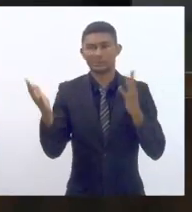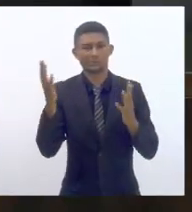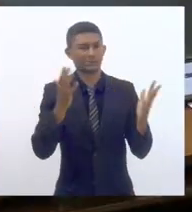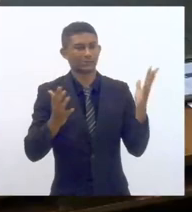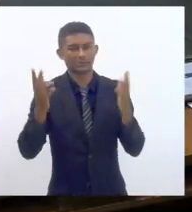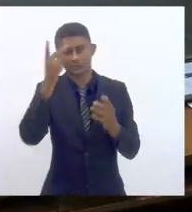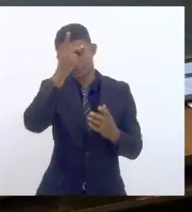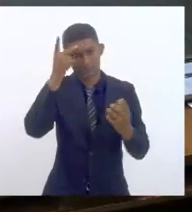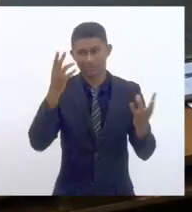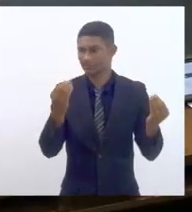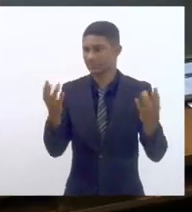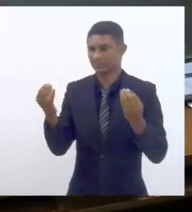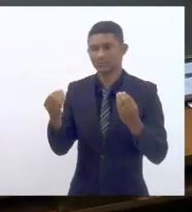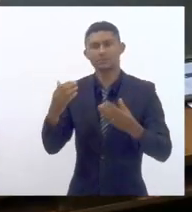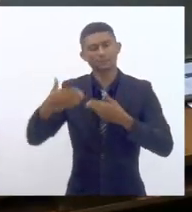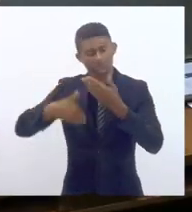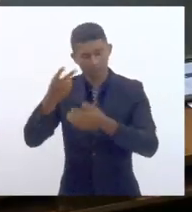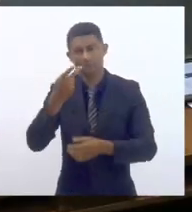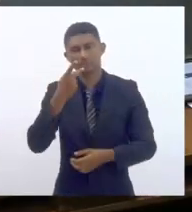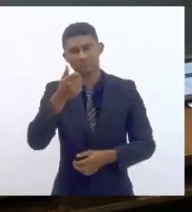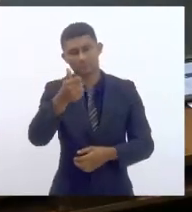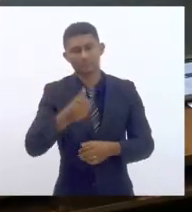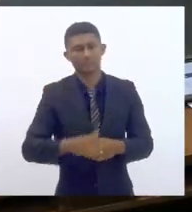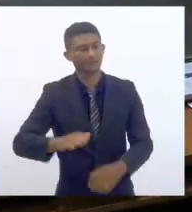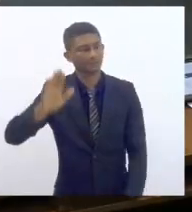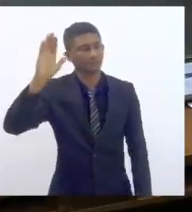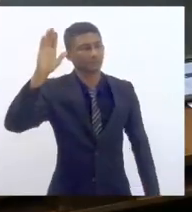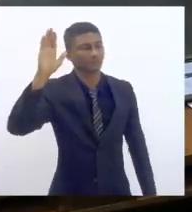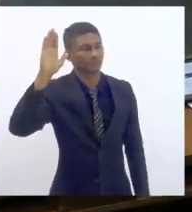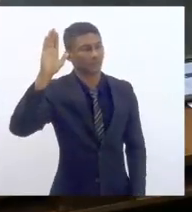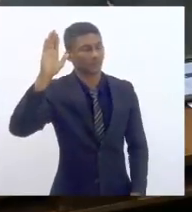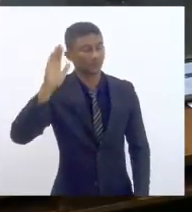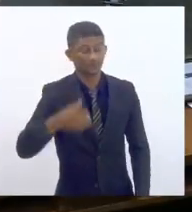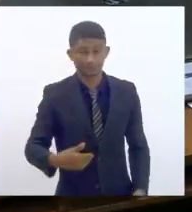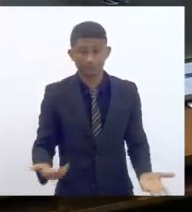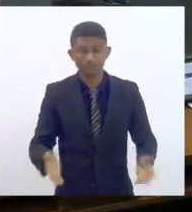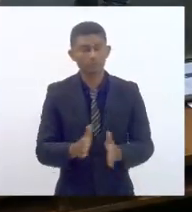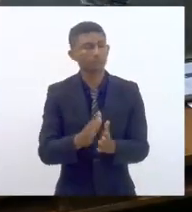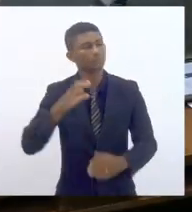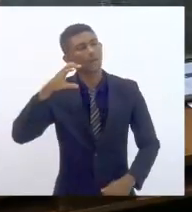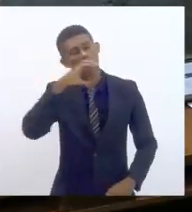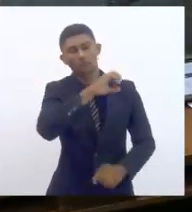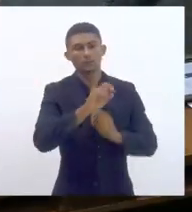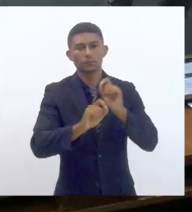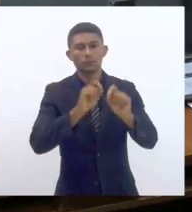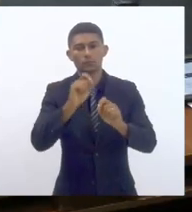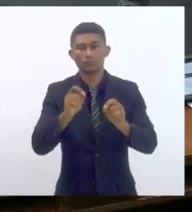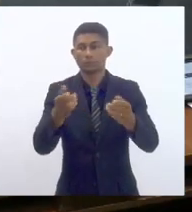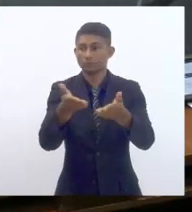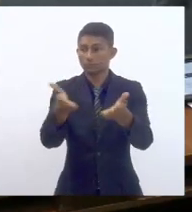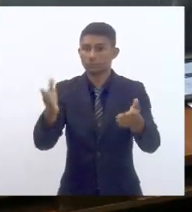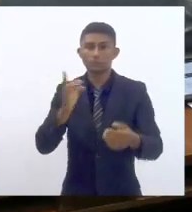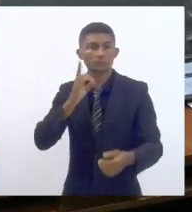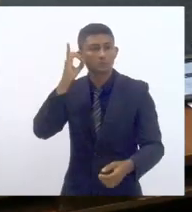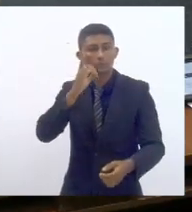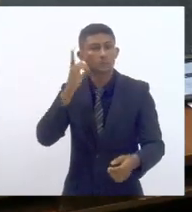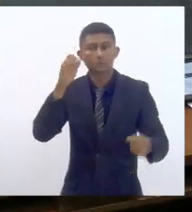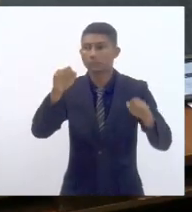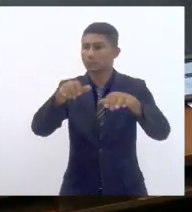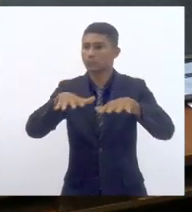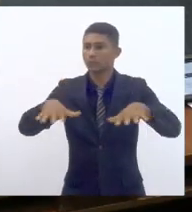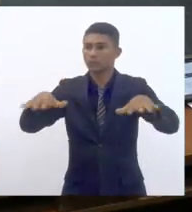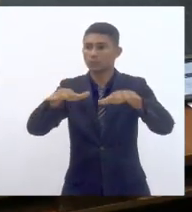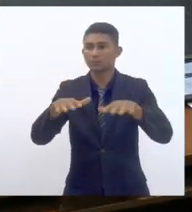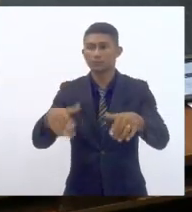presidente. Já falo. Pela ordem, presidente. É muito rapidinho, queria só apresentar para todos os deputados e deputadas,